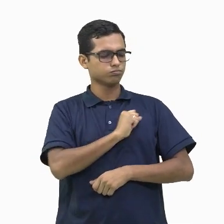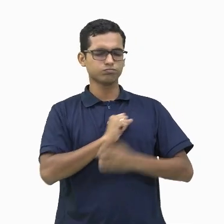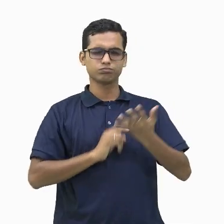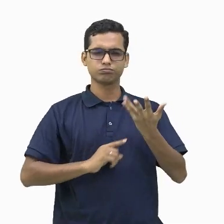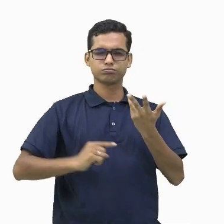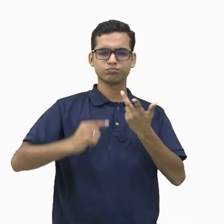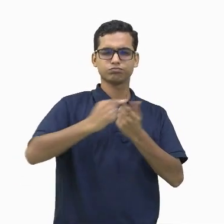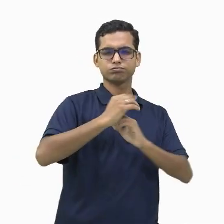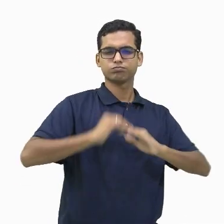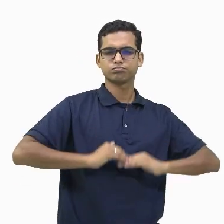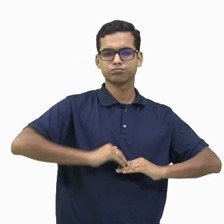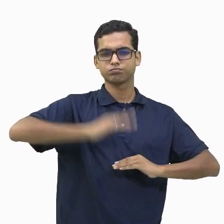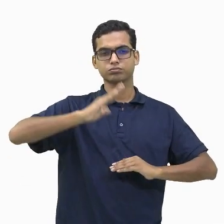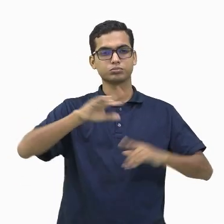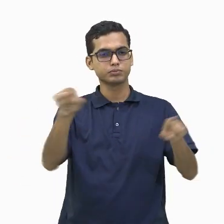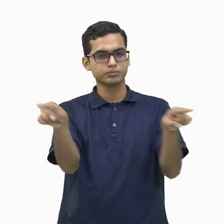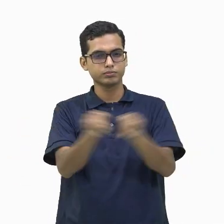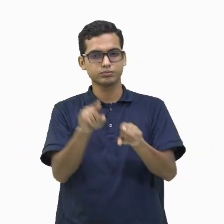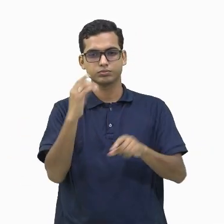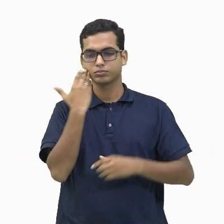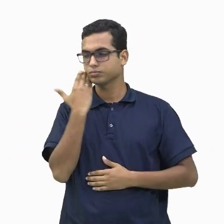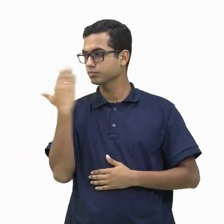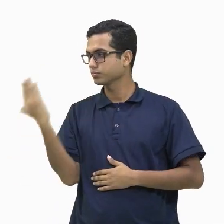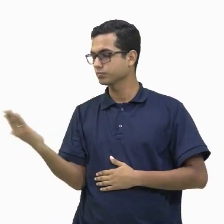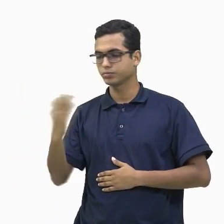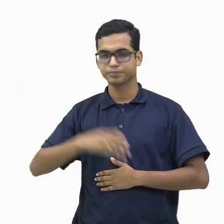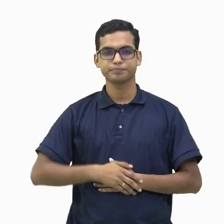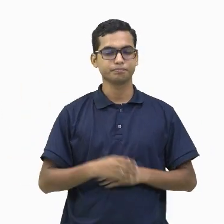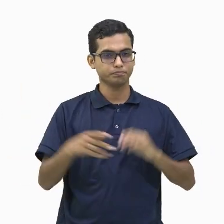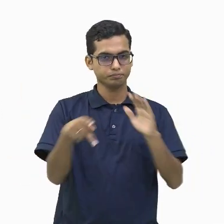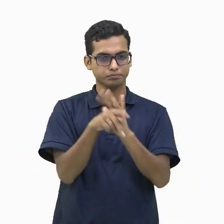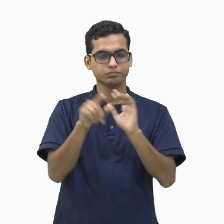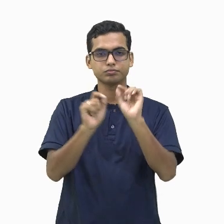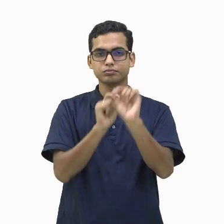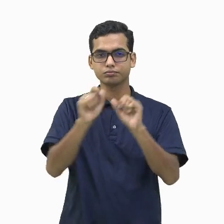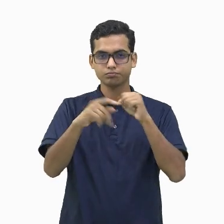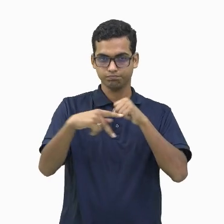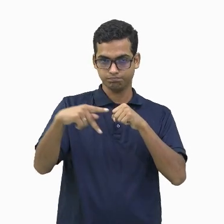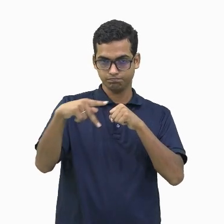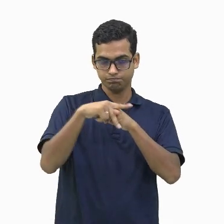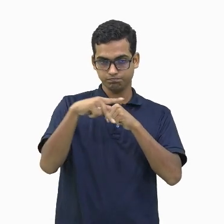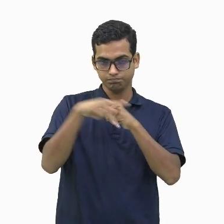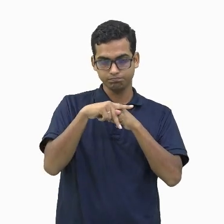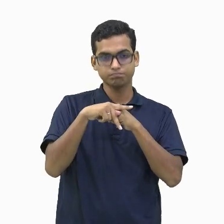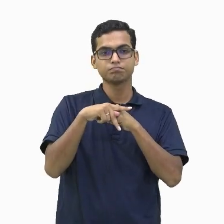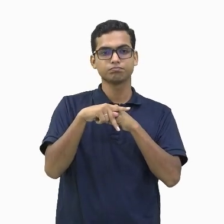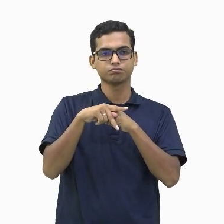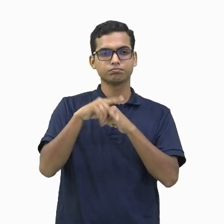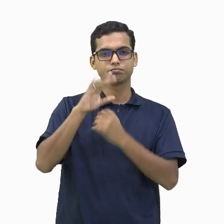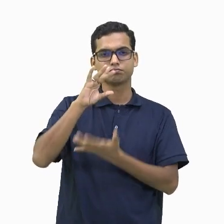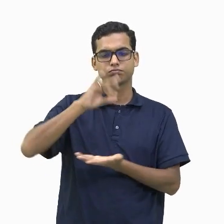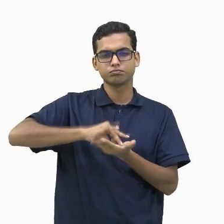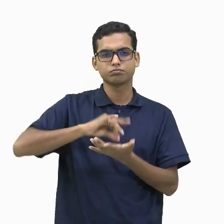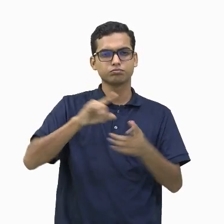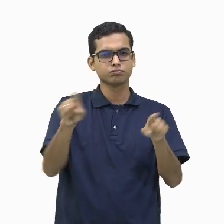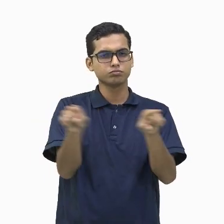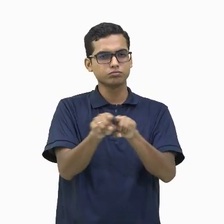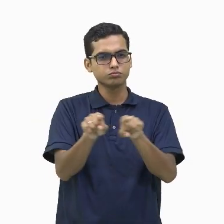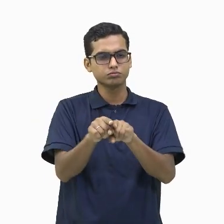do mesmo, de pronomes possessivos aí, né? Da primeira pessoa do